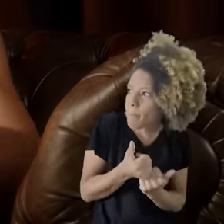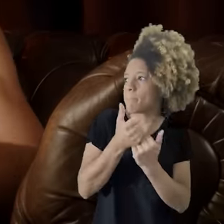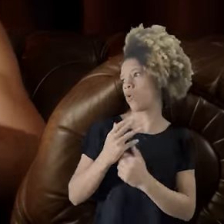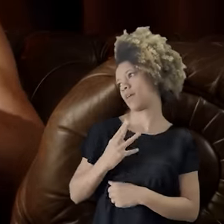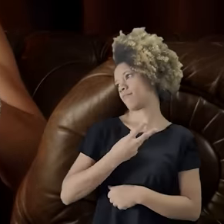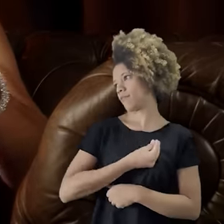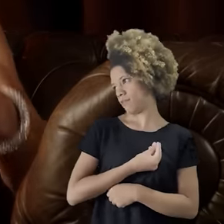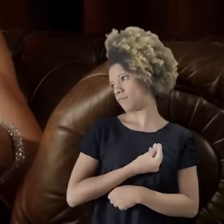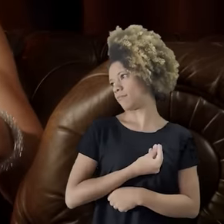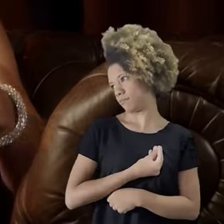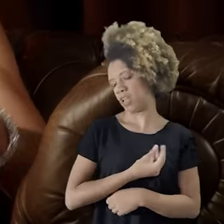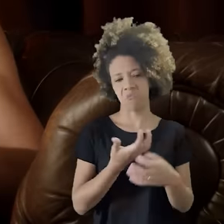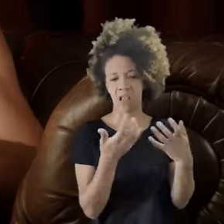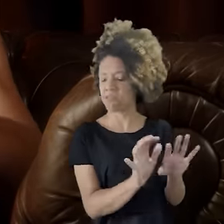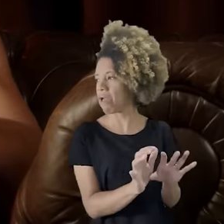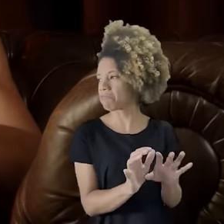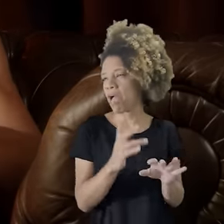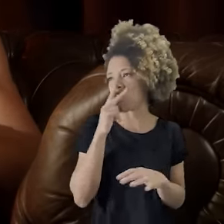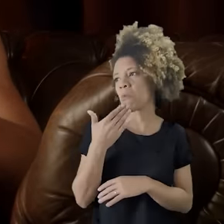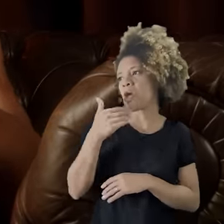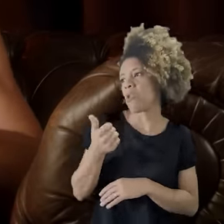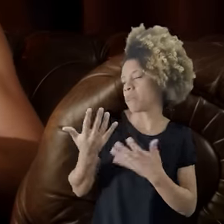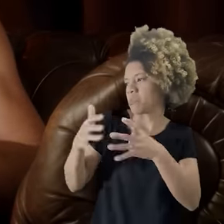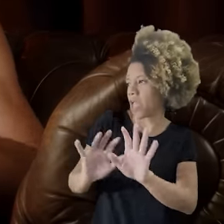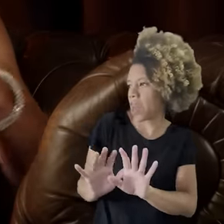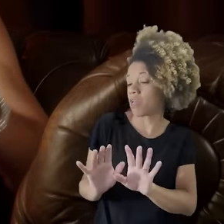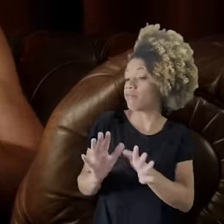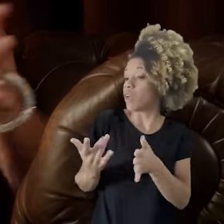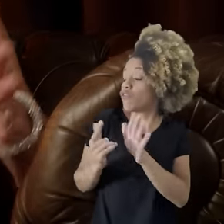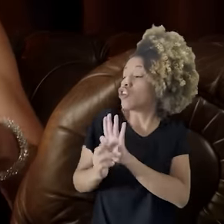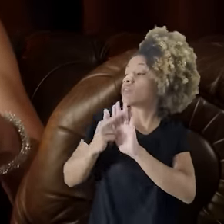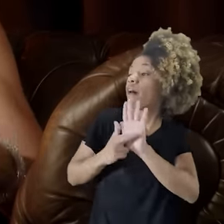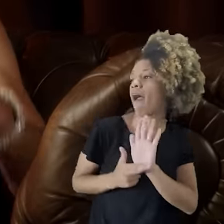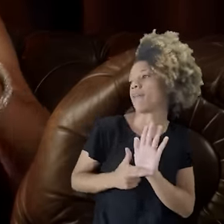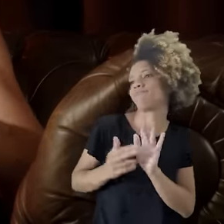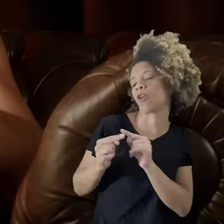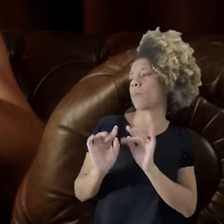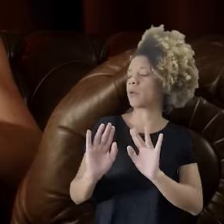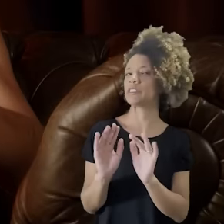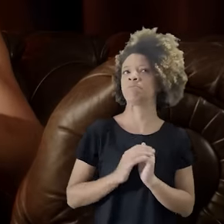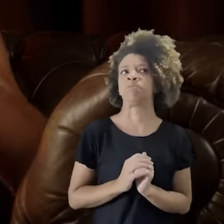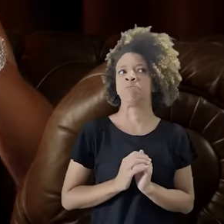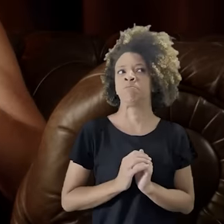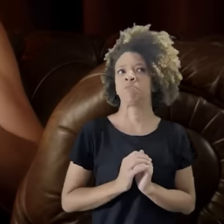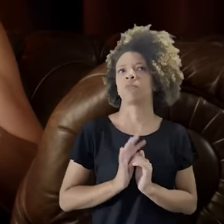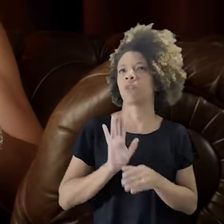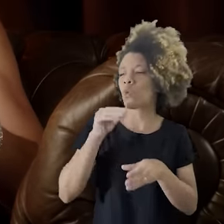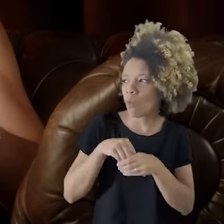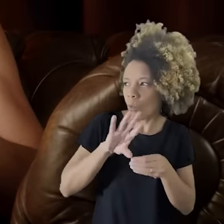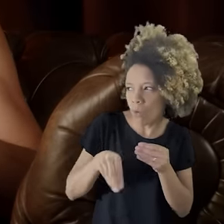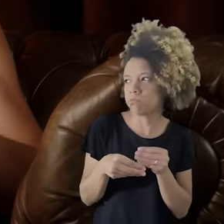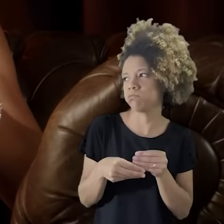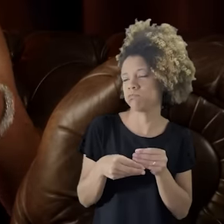de apoio com as pessoas trans eles preferem não fazer sabe então foge muito da regra essa parte do